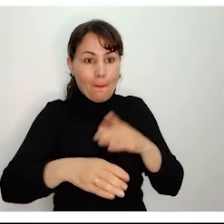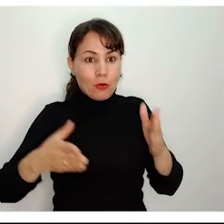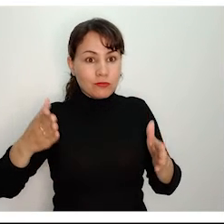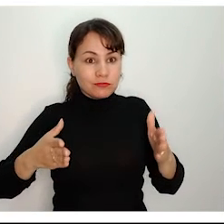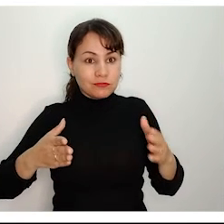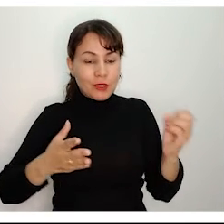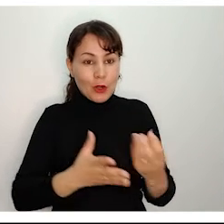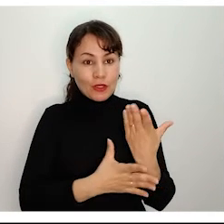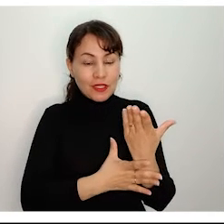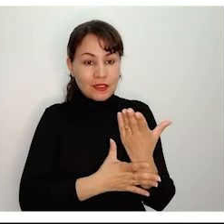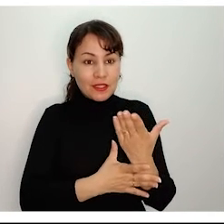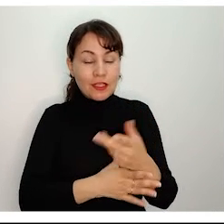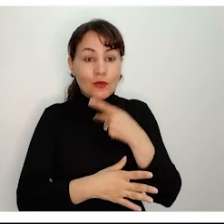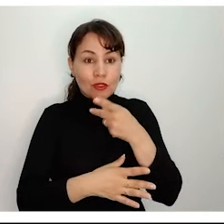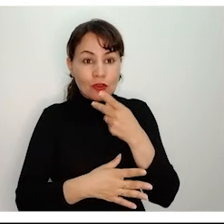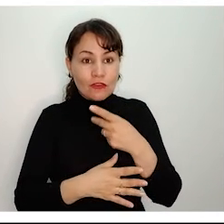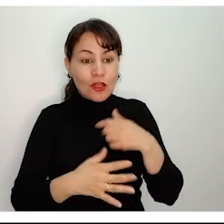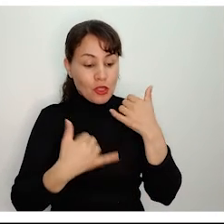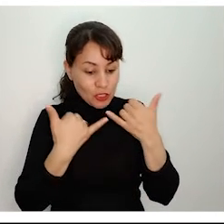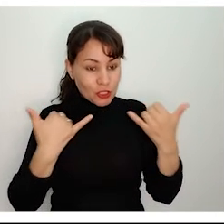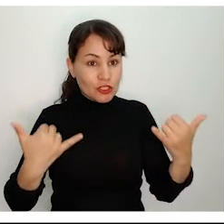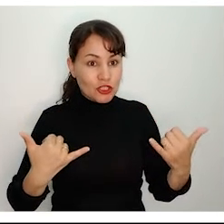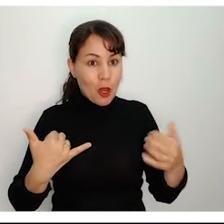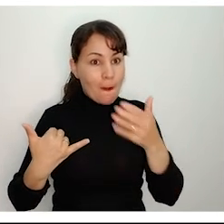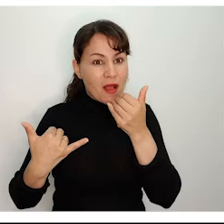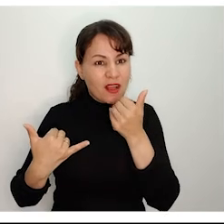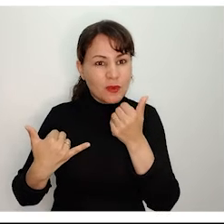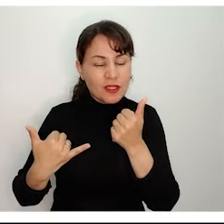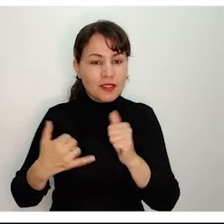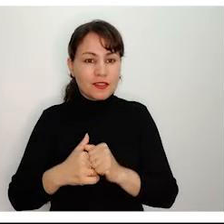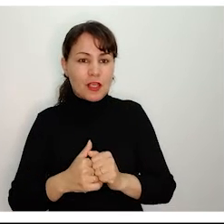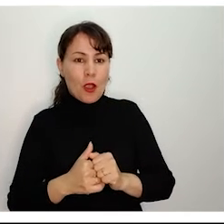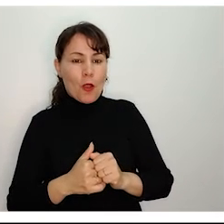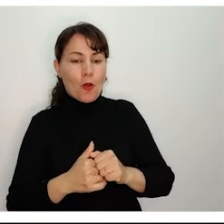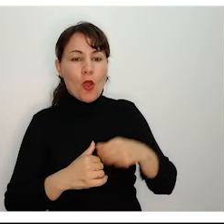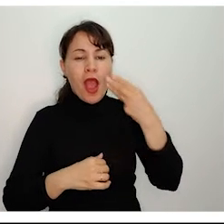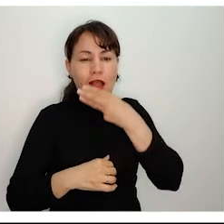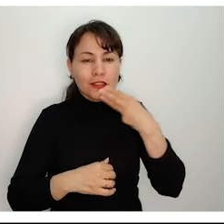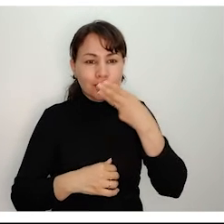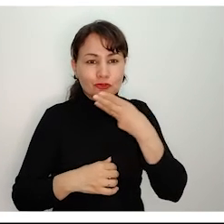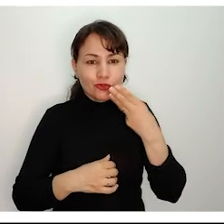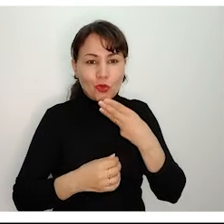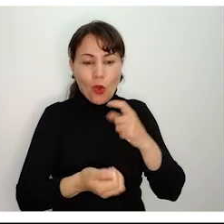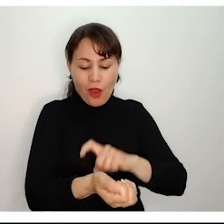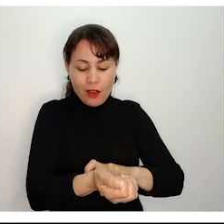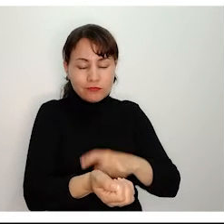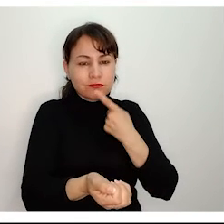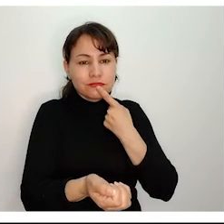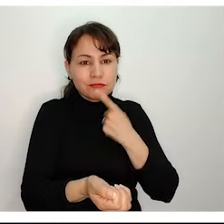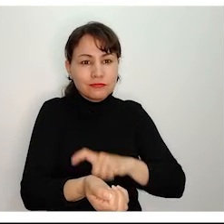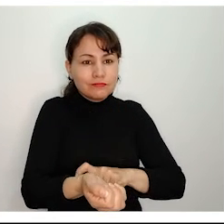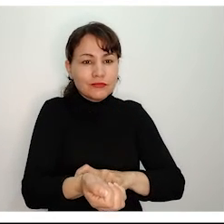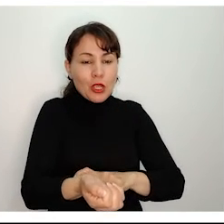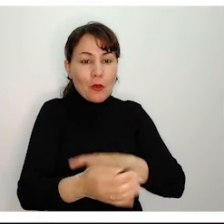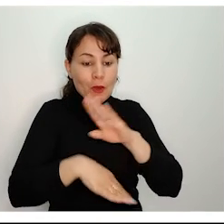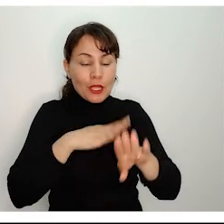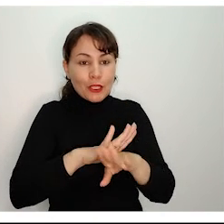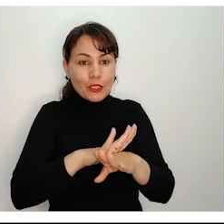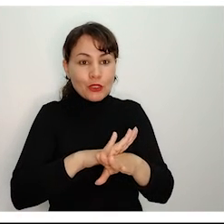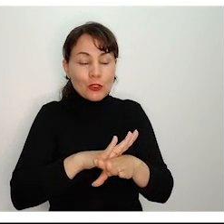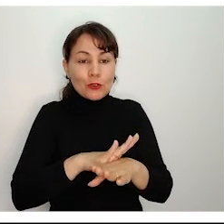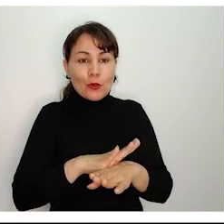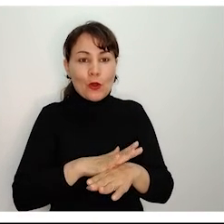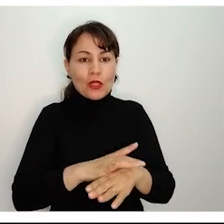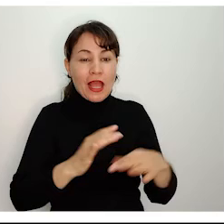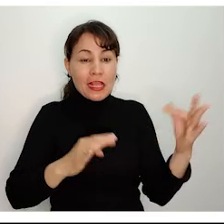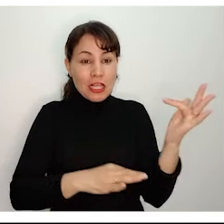para acontecer. E quando eu digo energia, é energia fornecida pela alimentação, é glicose disponível no sangue para